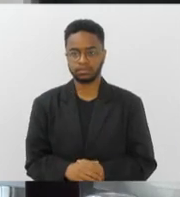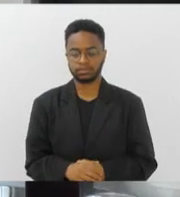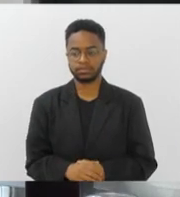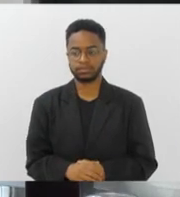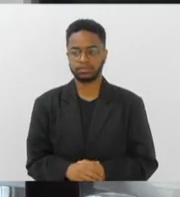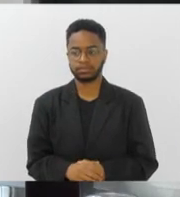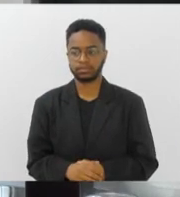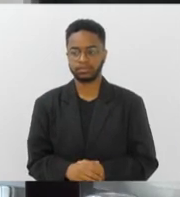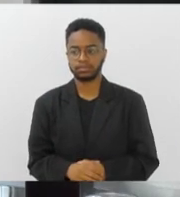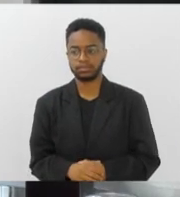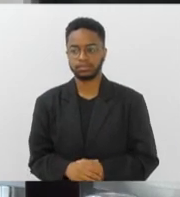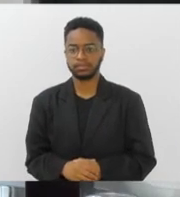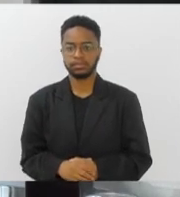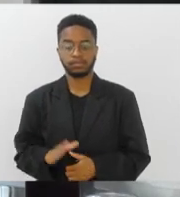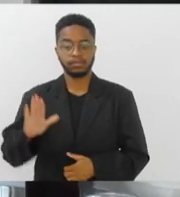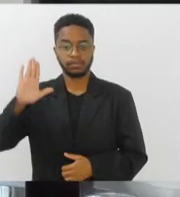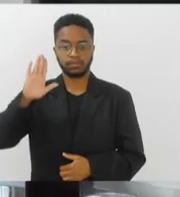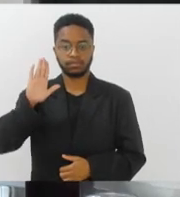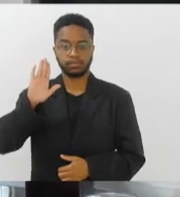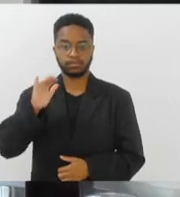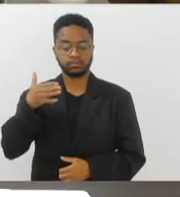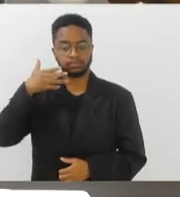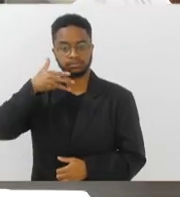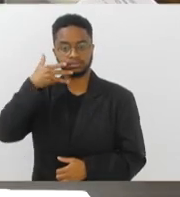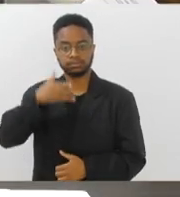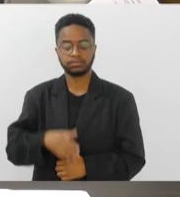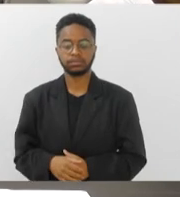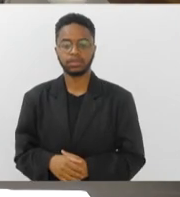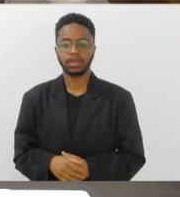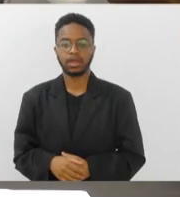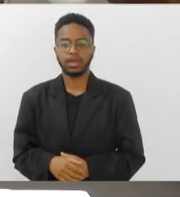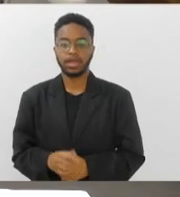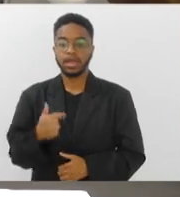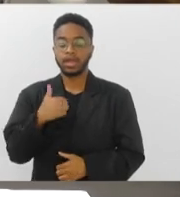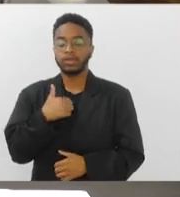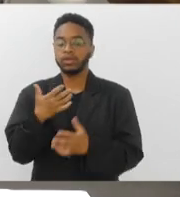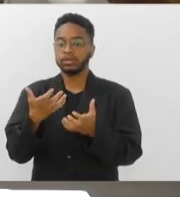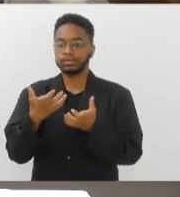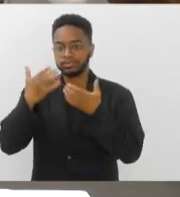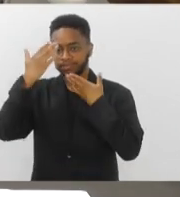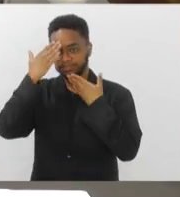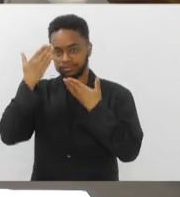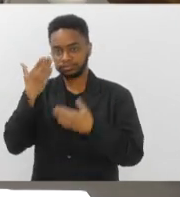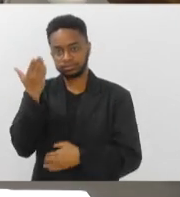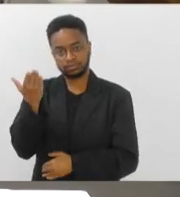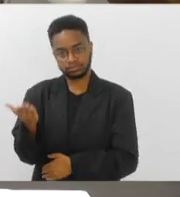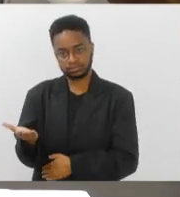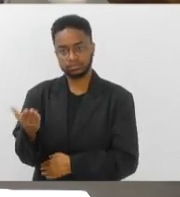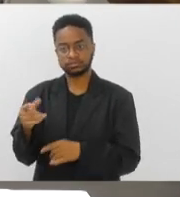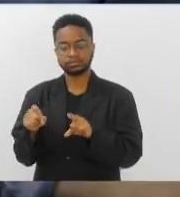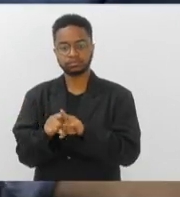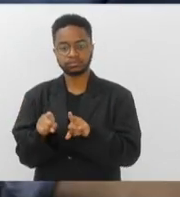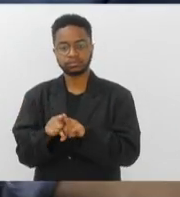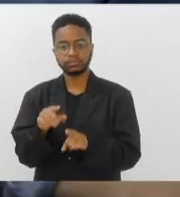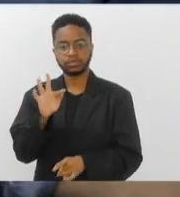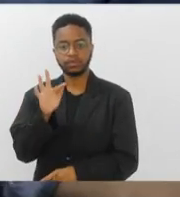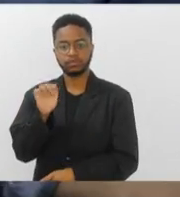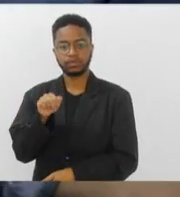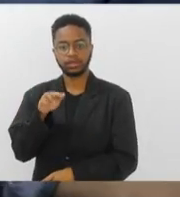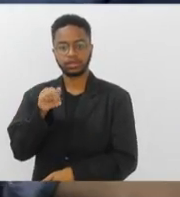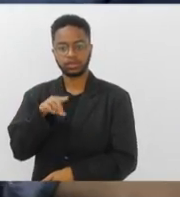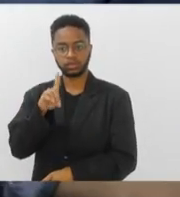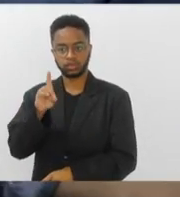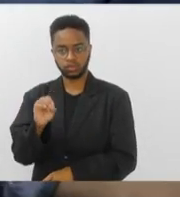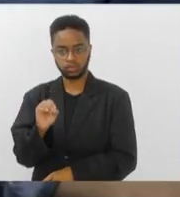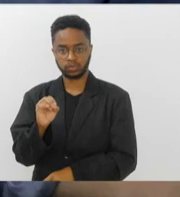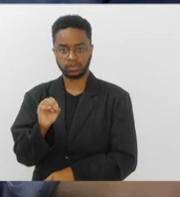Pela ordem, presidente. Pela ordem, deputado Carlos Miguel. Primeiramente, eu queria agradecer a Vossa Excelência e também o Fernando